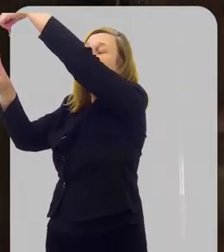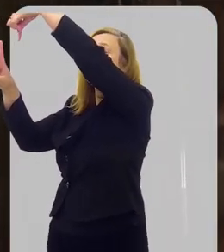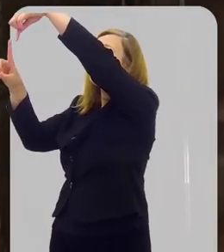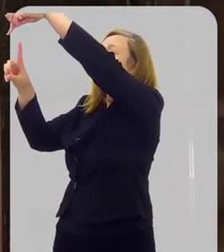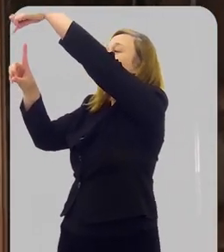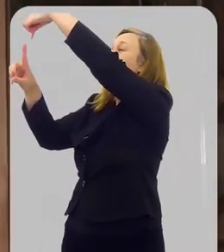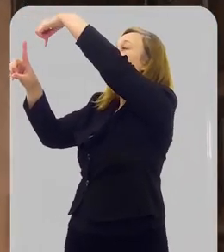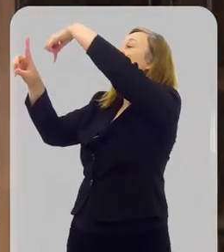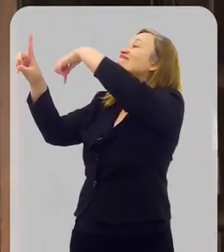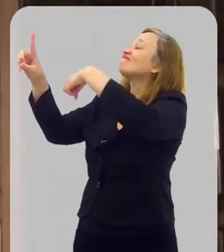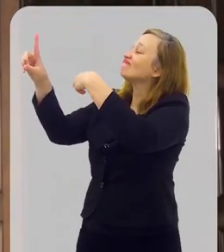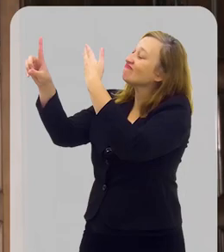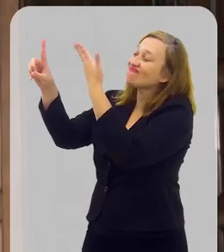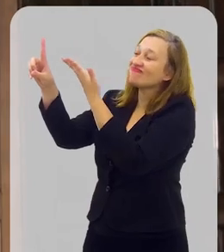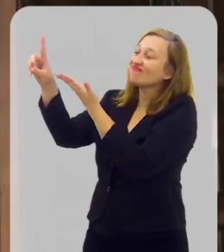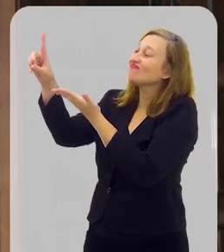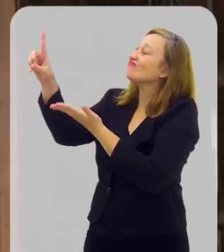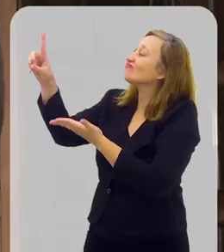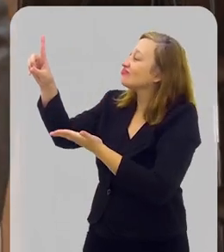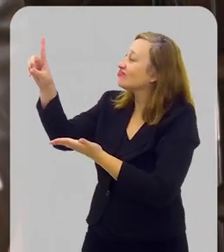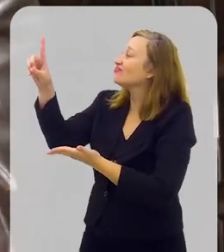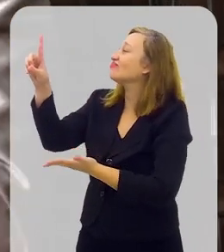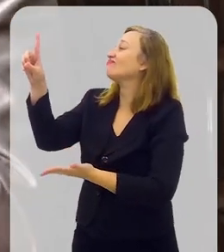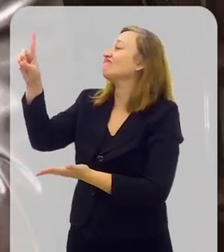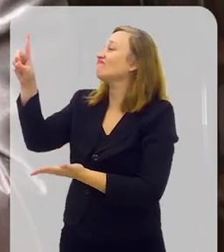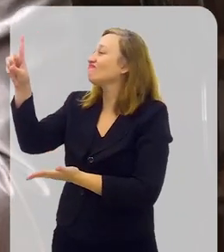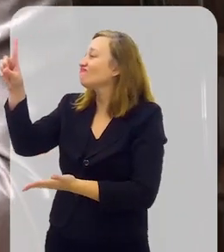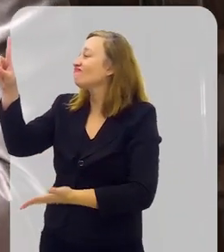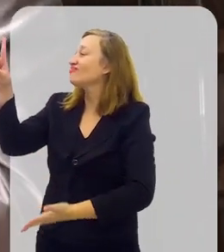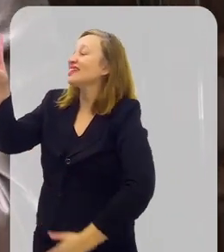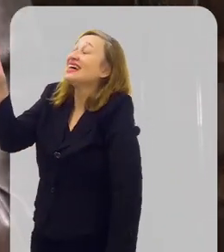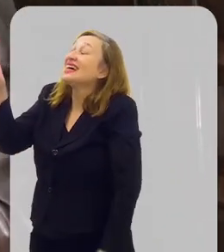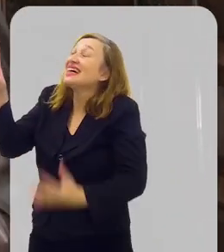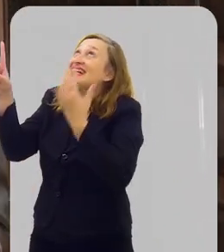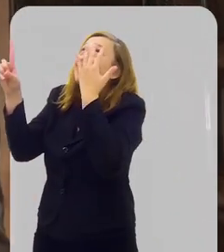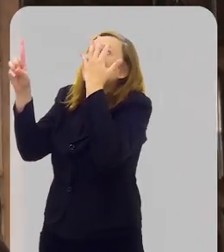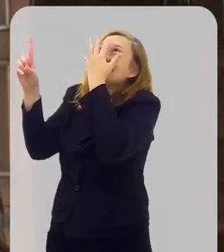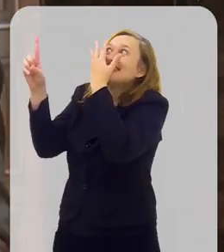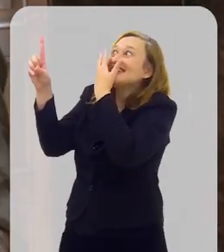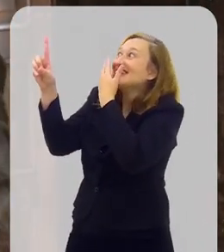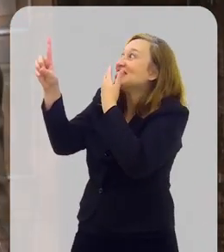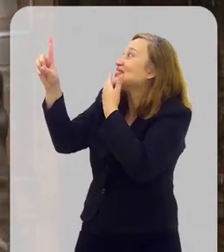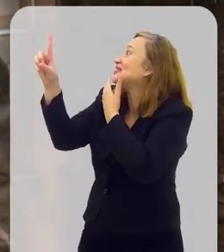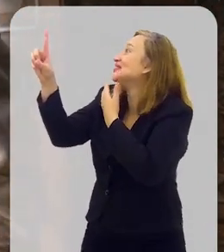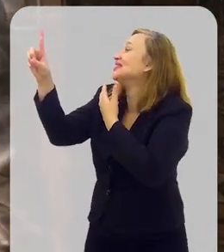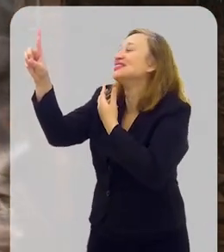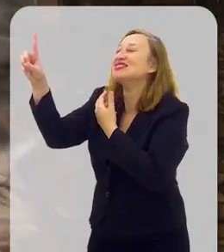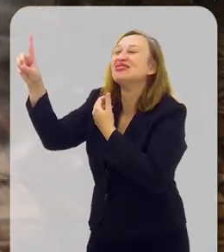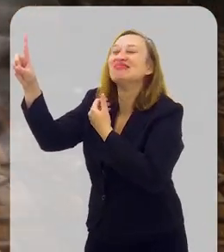tu és santo como tu és